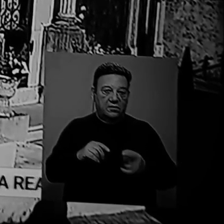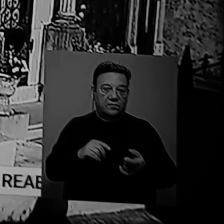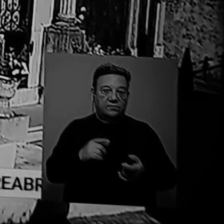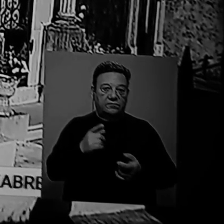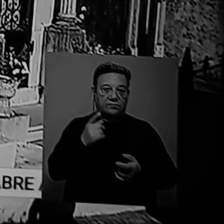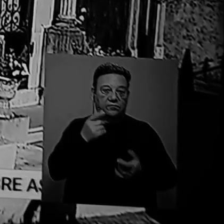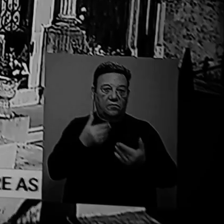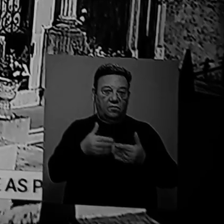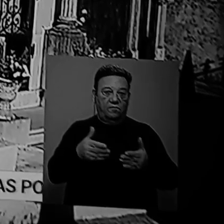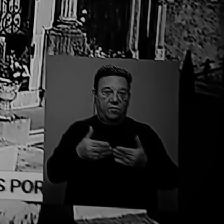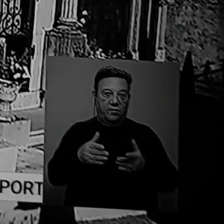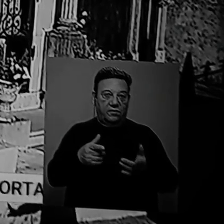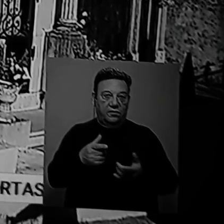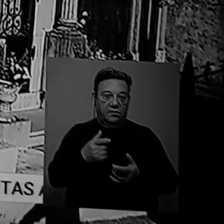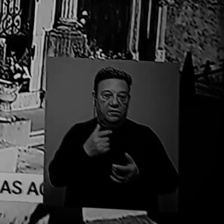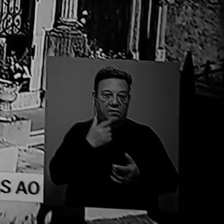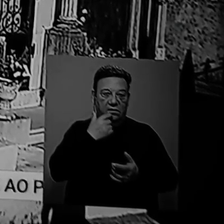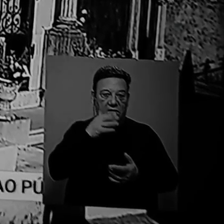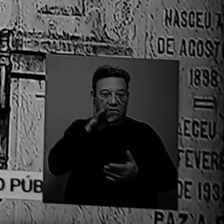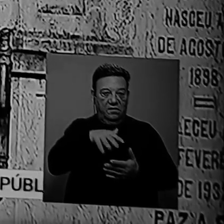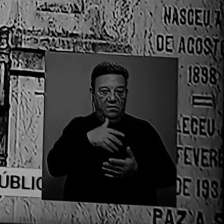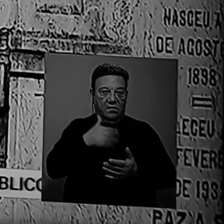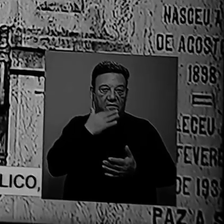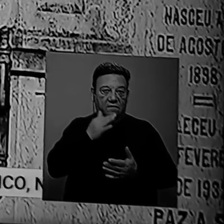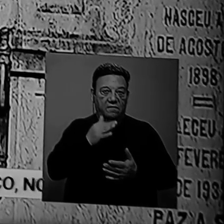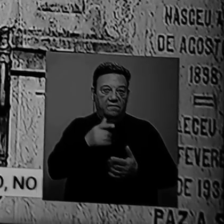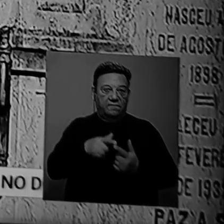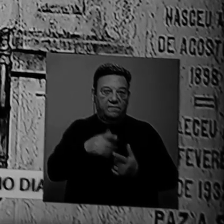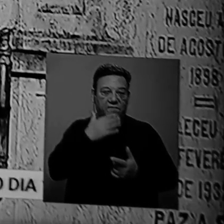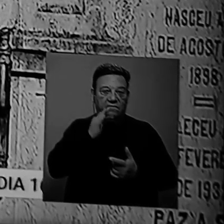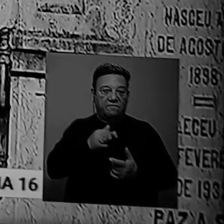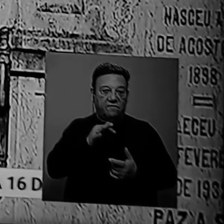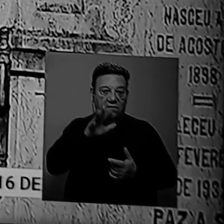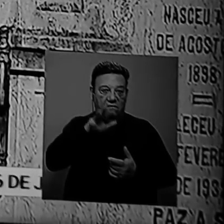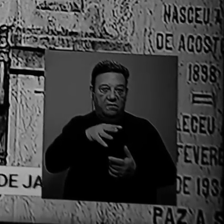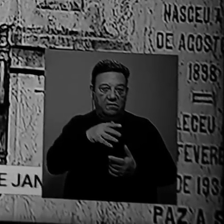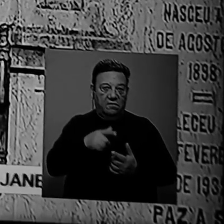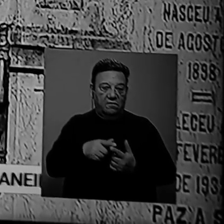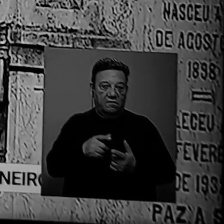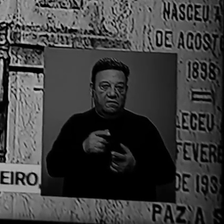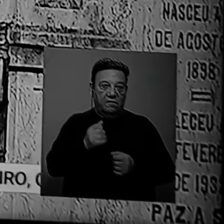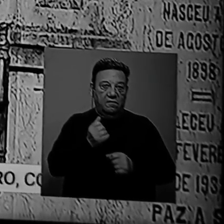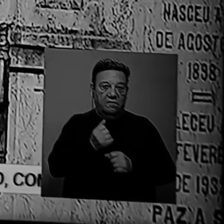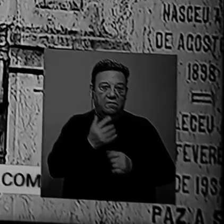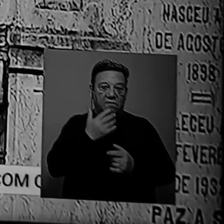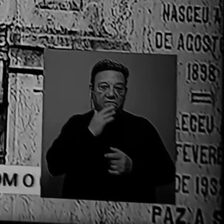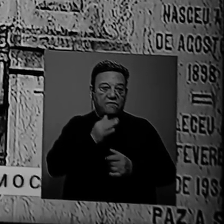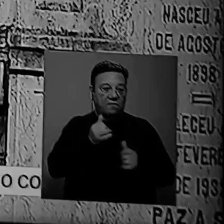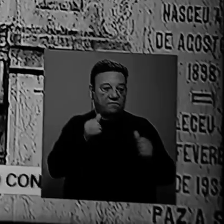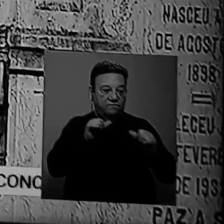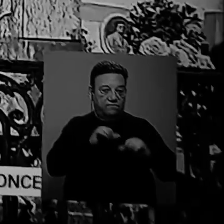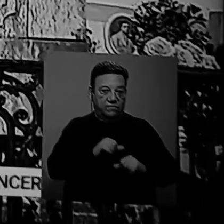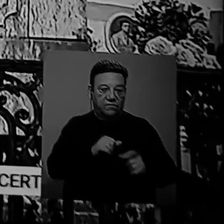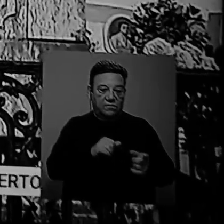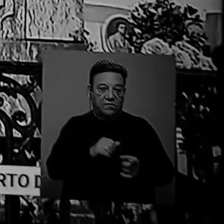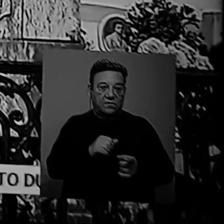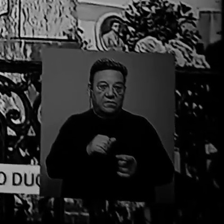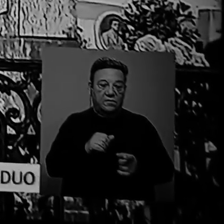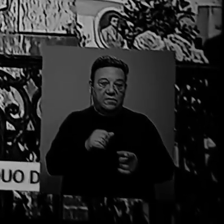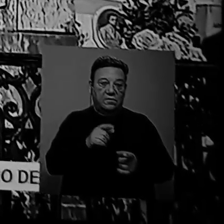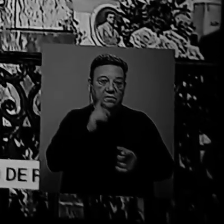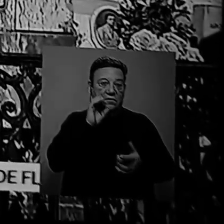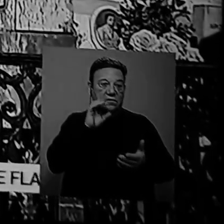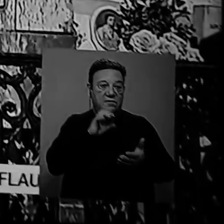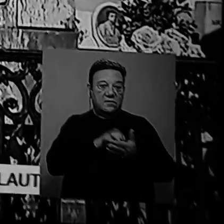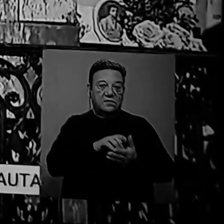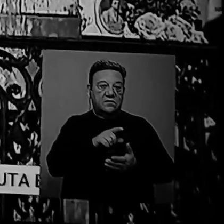uma porta de gradeamento, portanto este gradeamento de ferro fundido com o